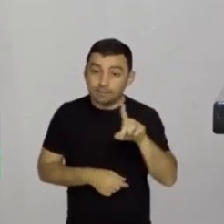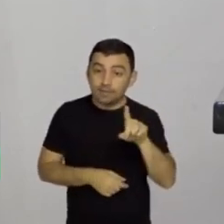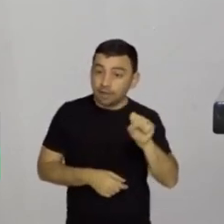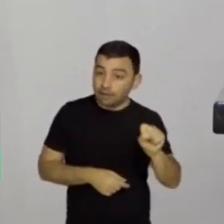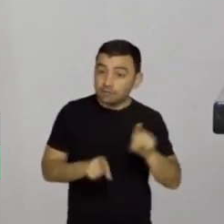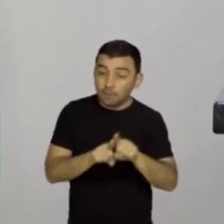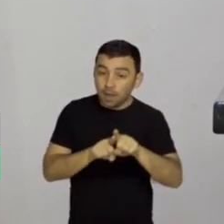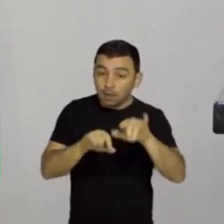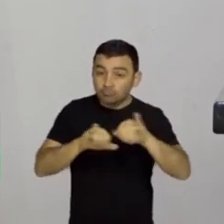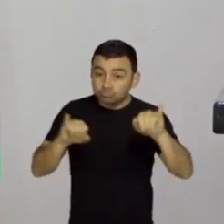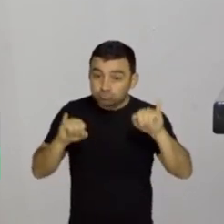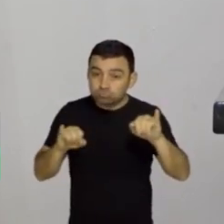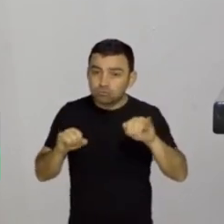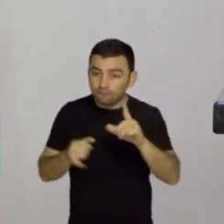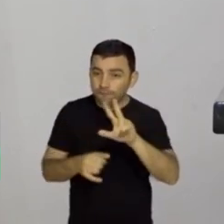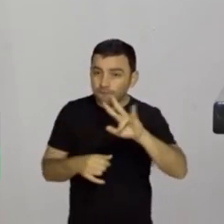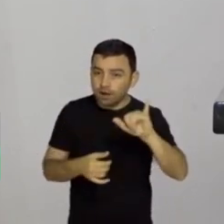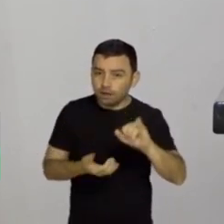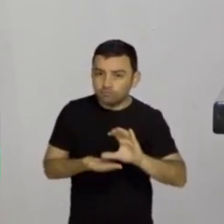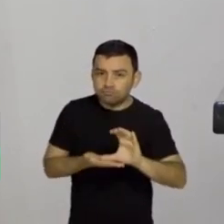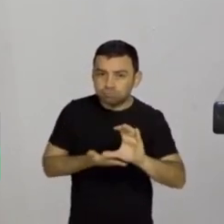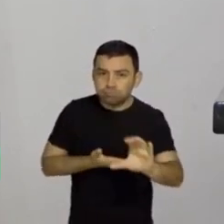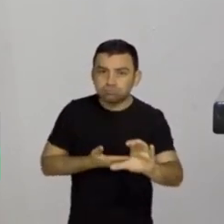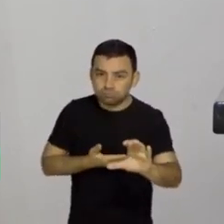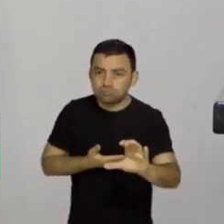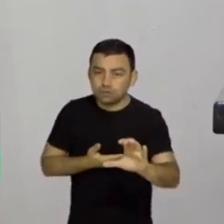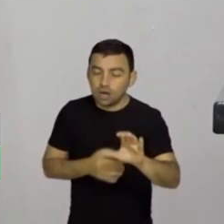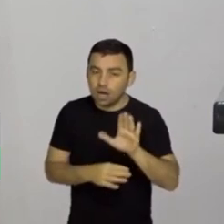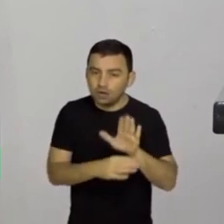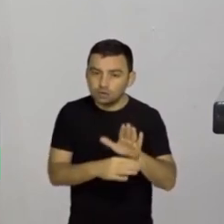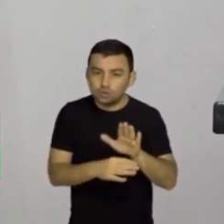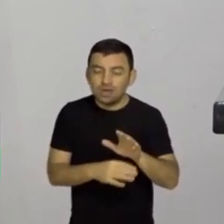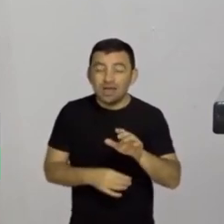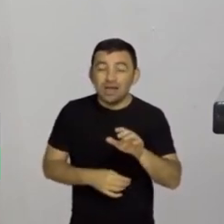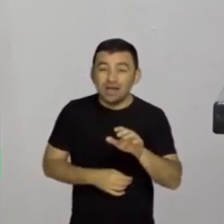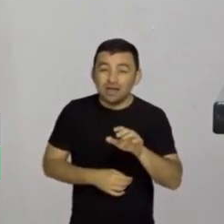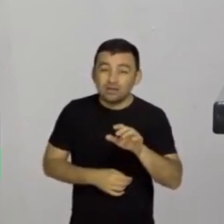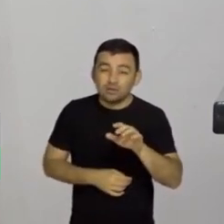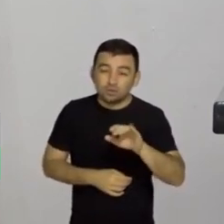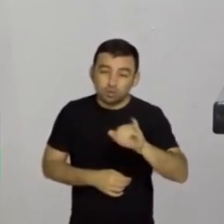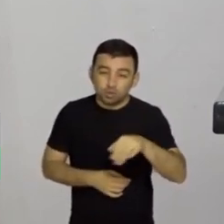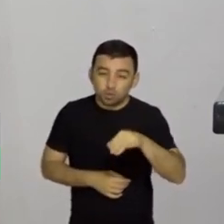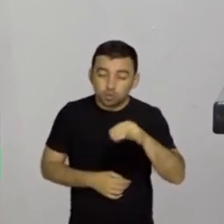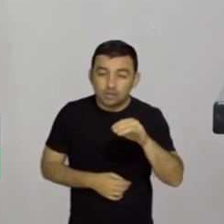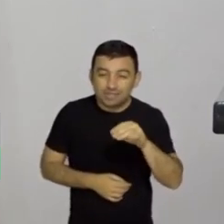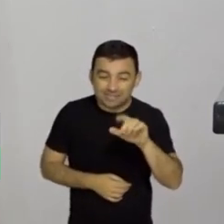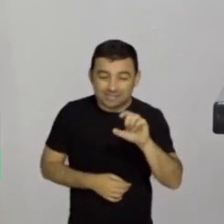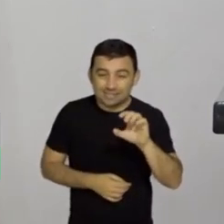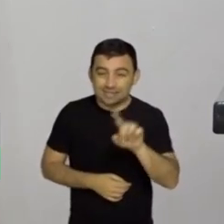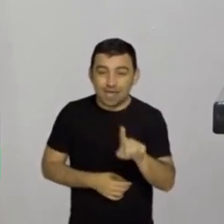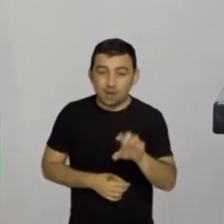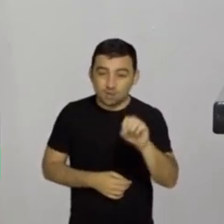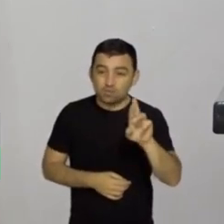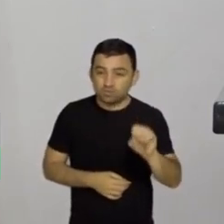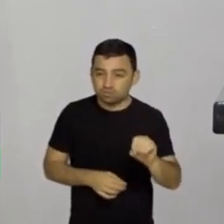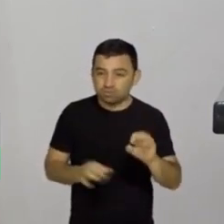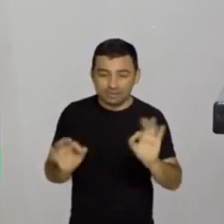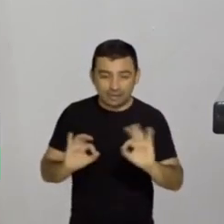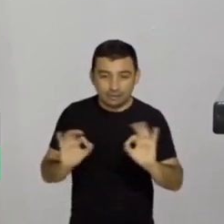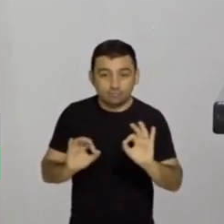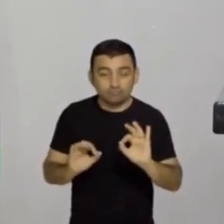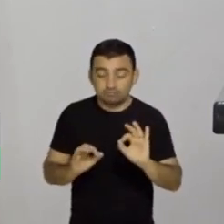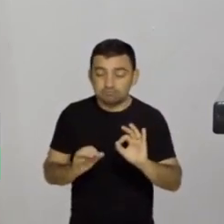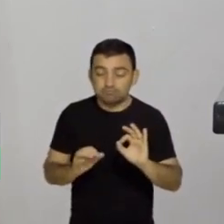que vai disponibilizar recursos a juros zero para atender o pequeno empresário, que também